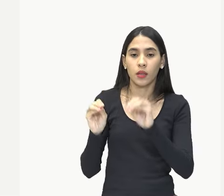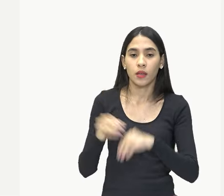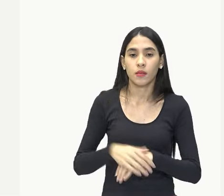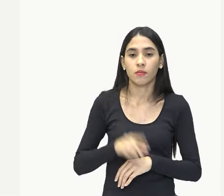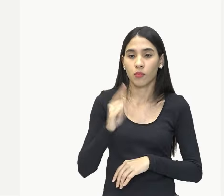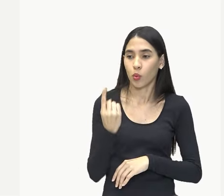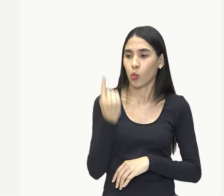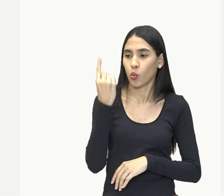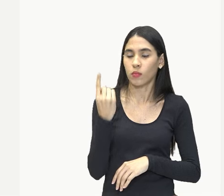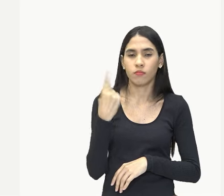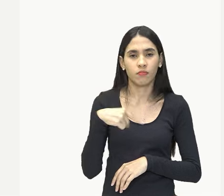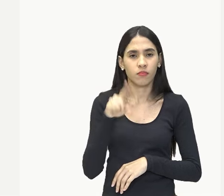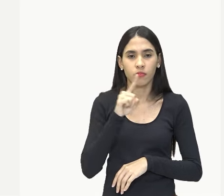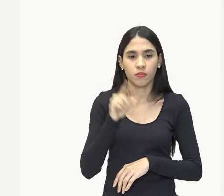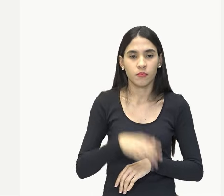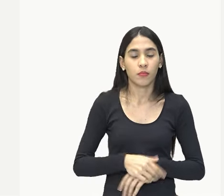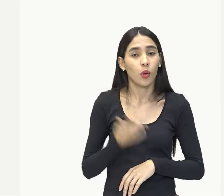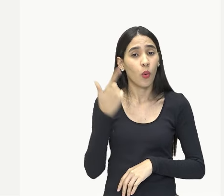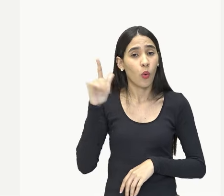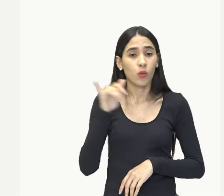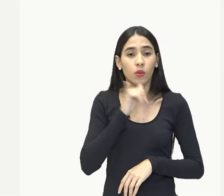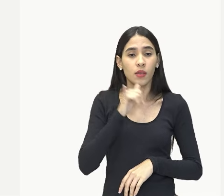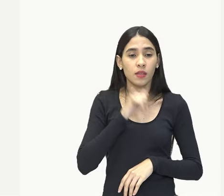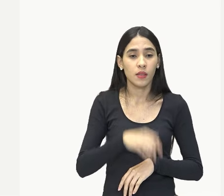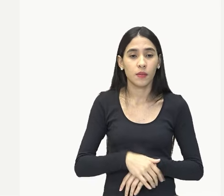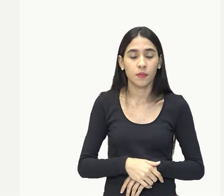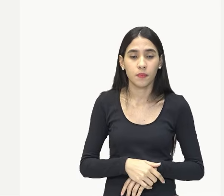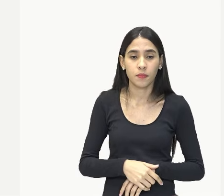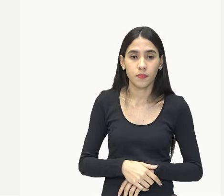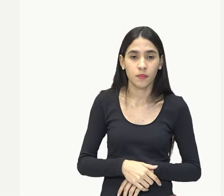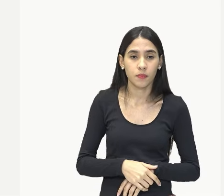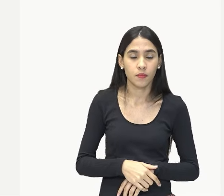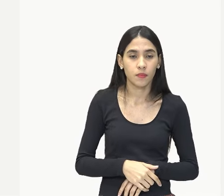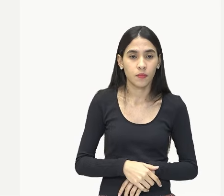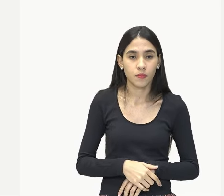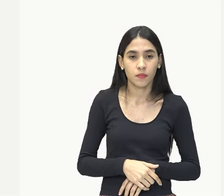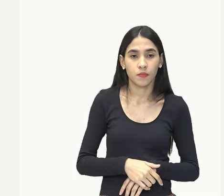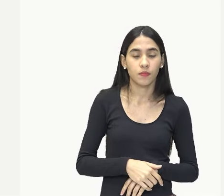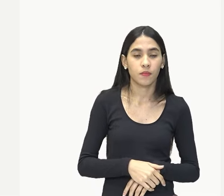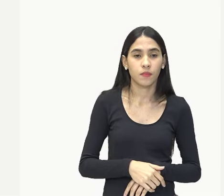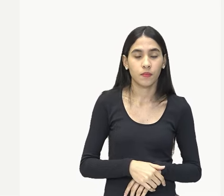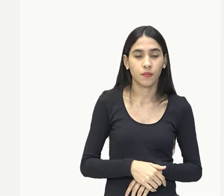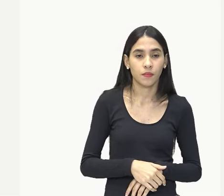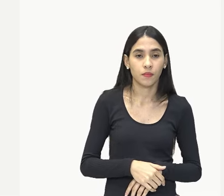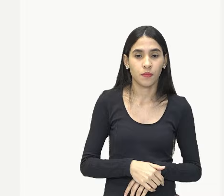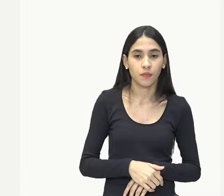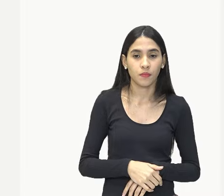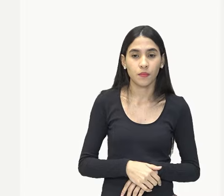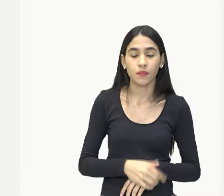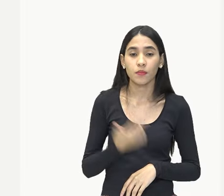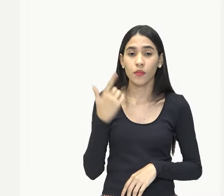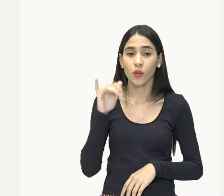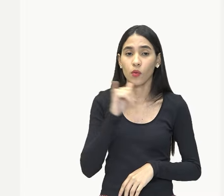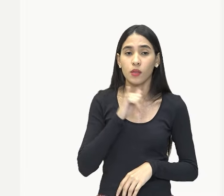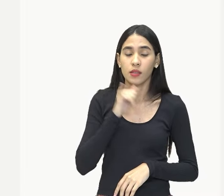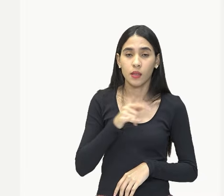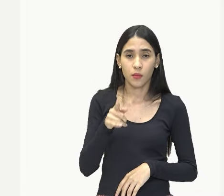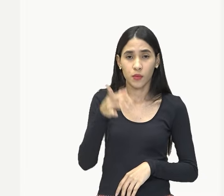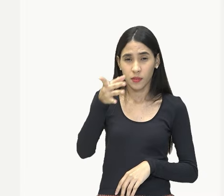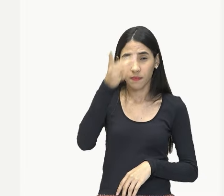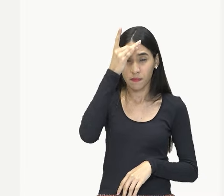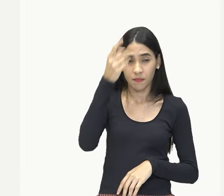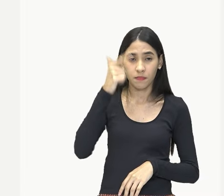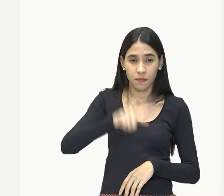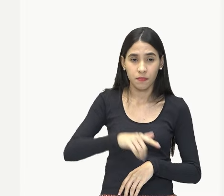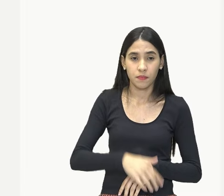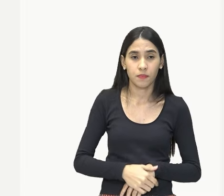1. Avançando um pouco mais aqui, vamos verificar aí outros exemplos para você fixar